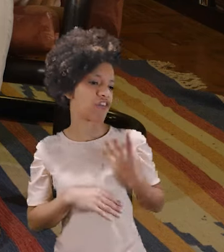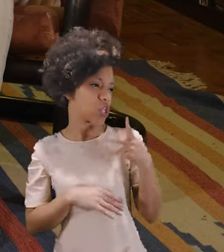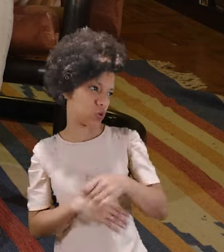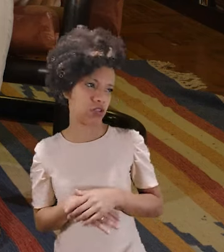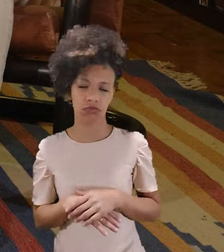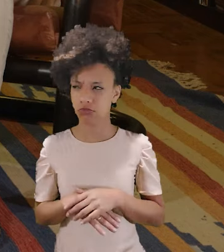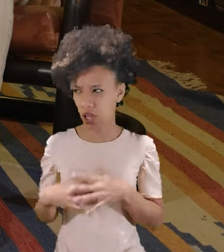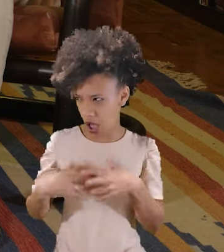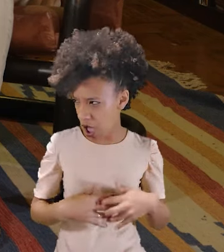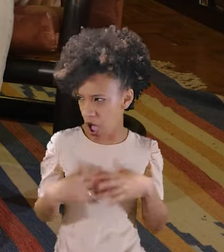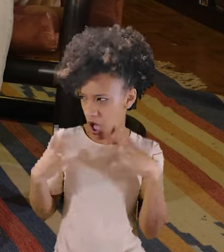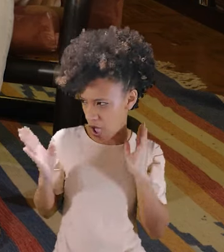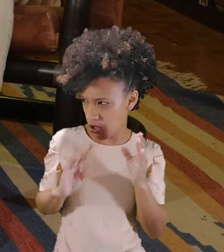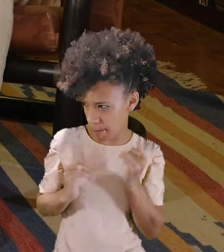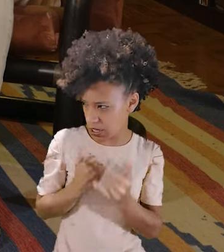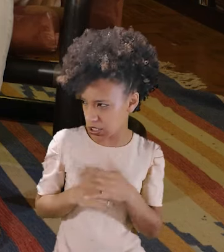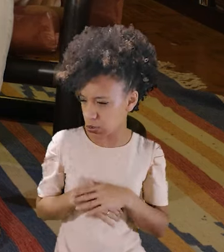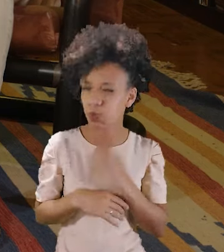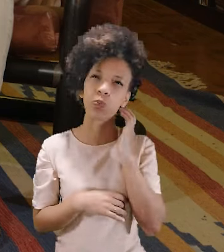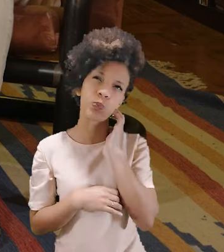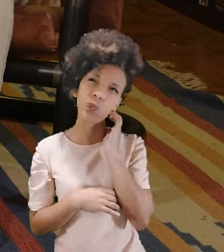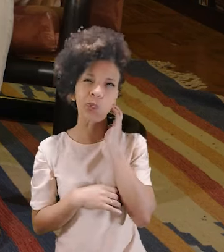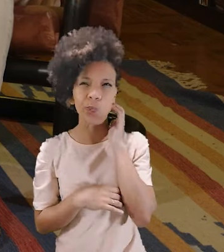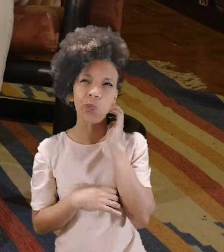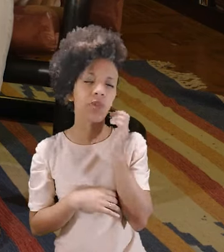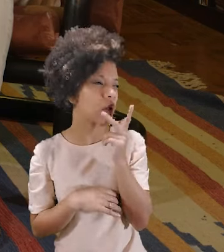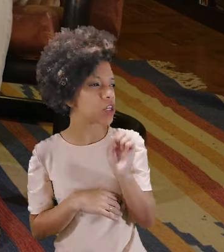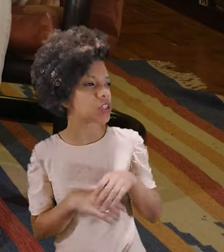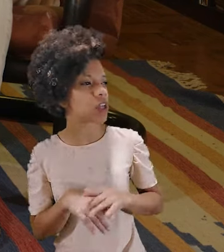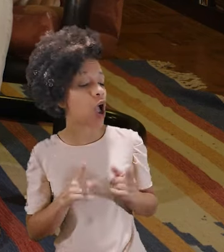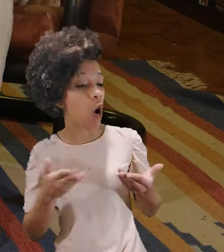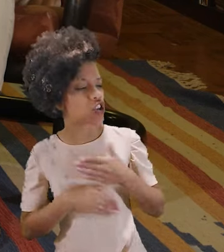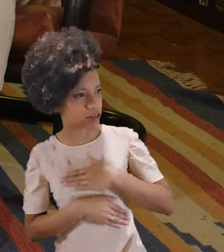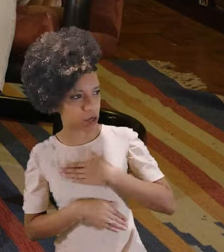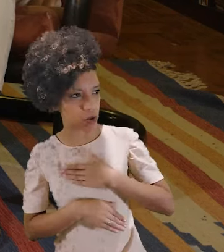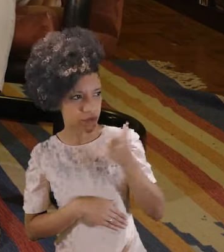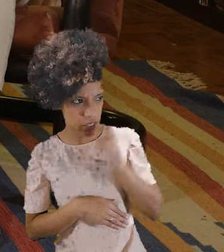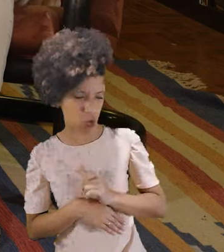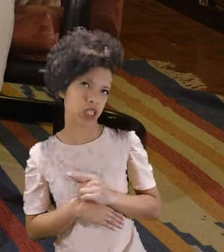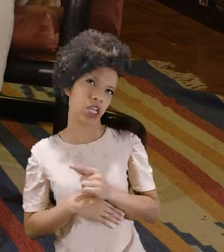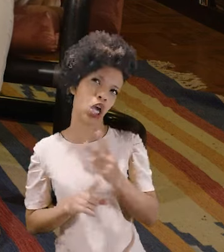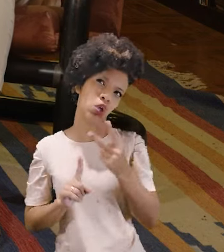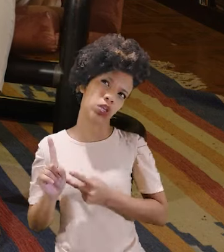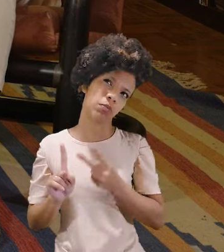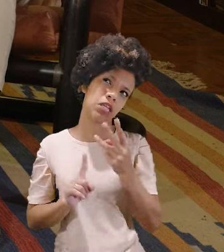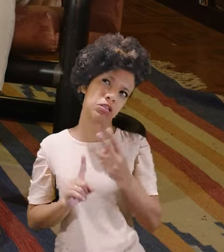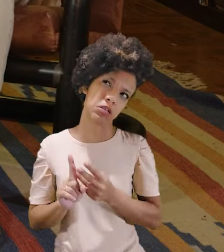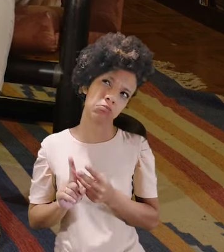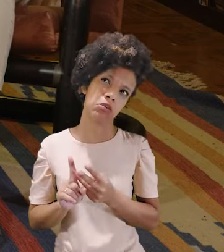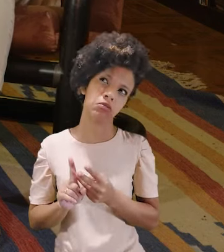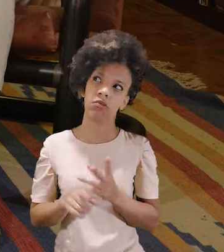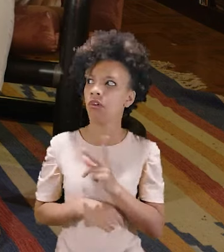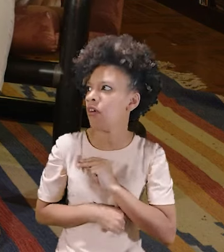entendeu mas vamos caminhão você acha cara Acho que sim hoje dinheiro hoje em dia mais tranquila que eu te falei um dia você consegue ficar 2 meses tem